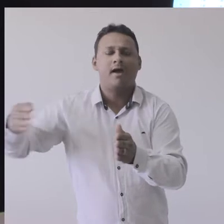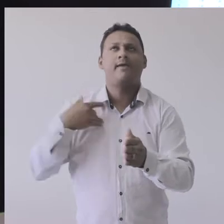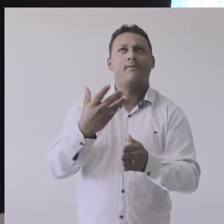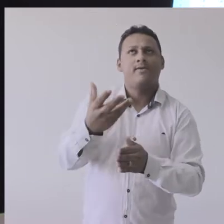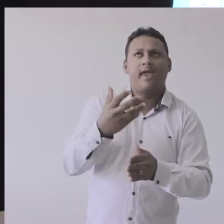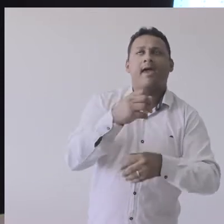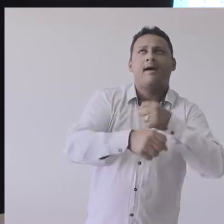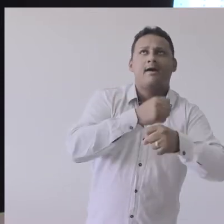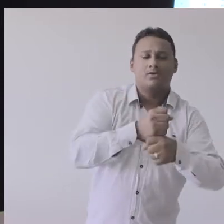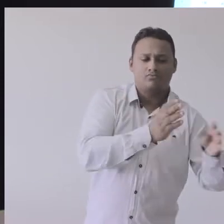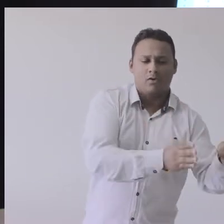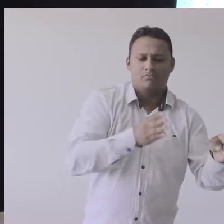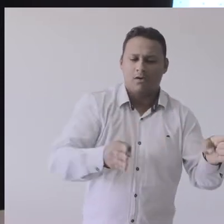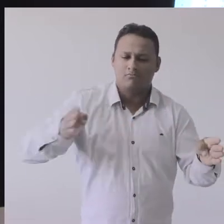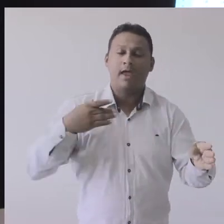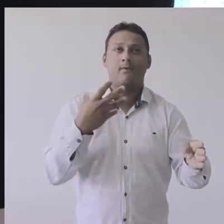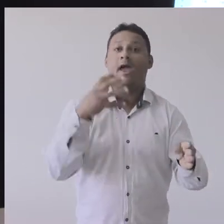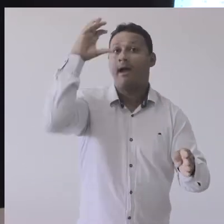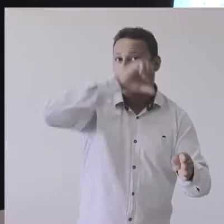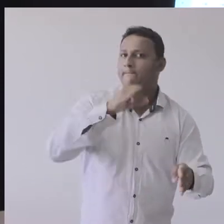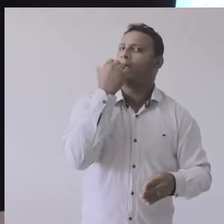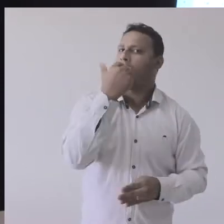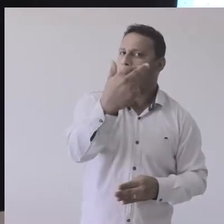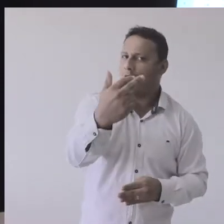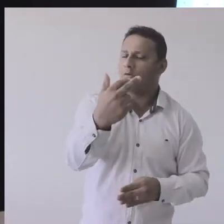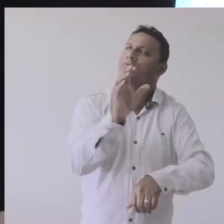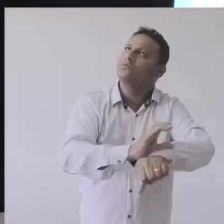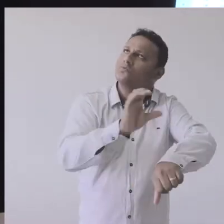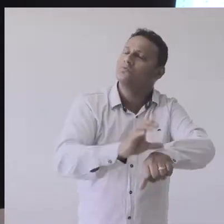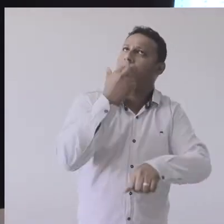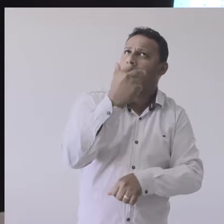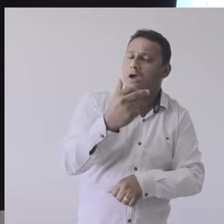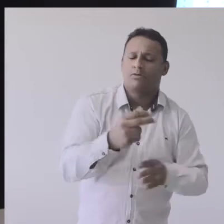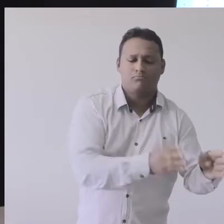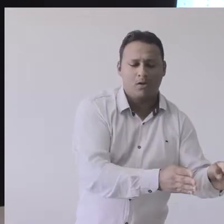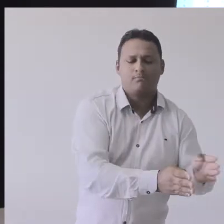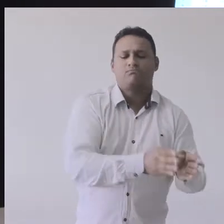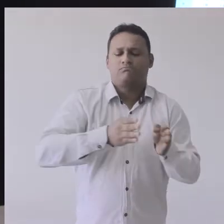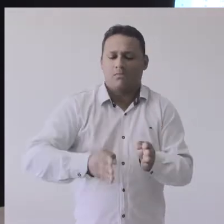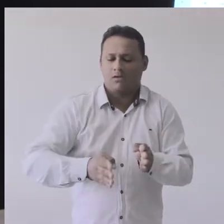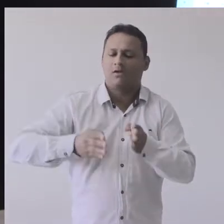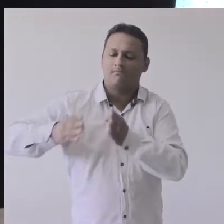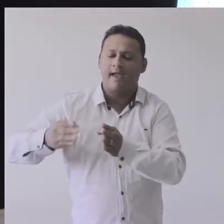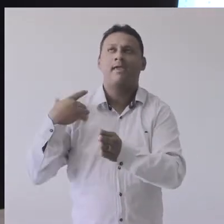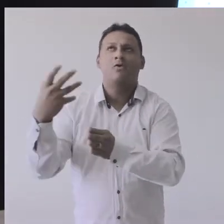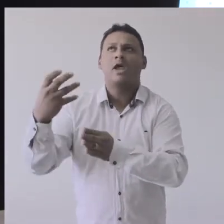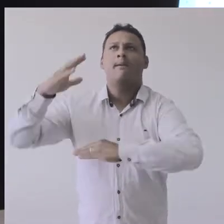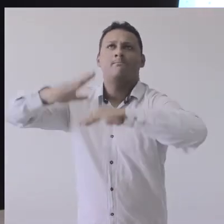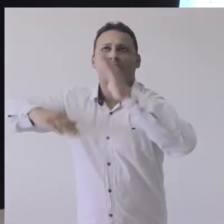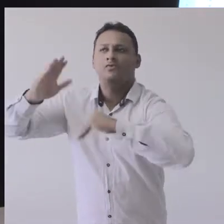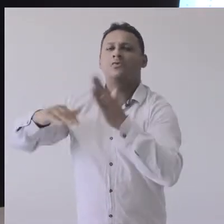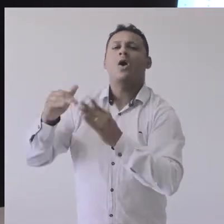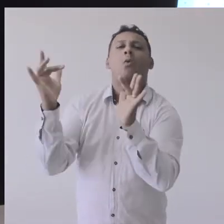o terceiro ano de formação universitária. Eu tenho que ampliar a minha rede de contato e indicações profissionais ao longo de